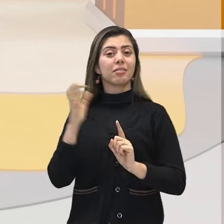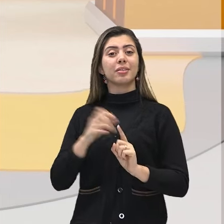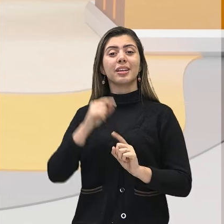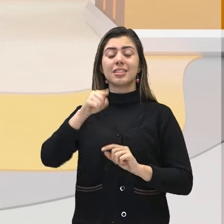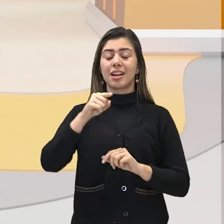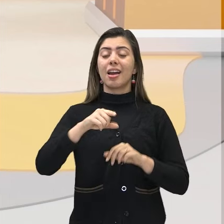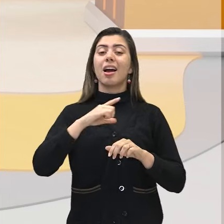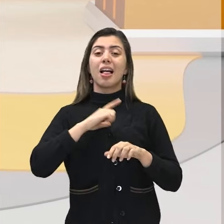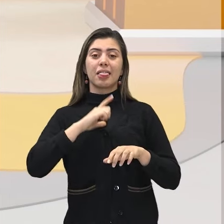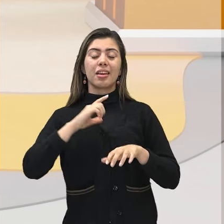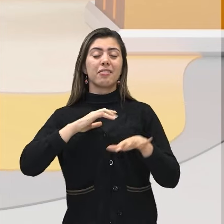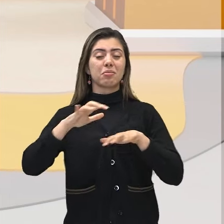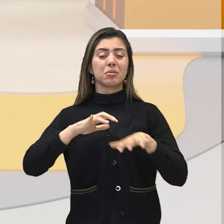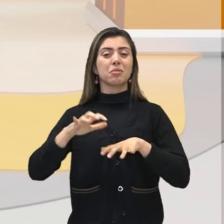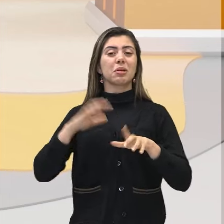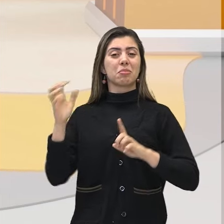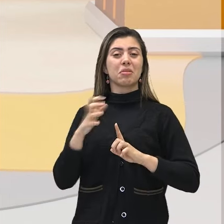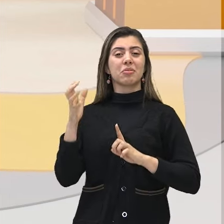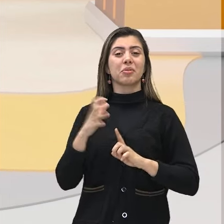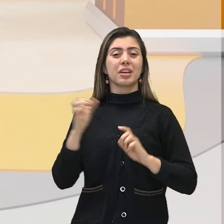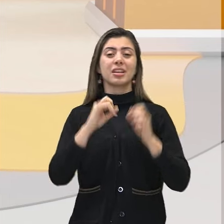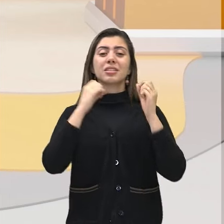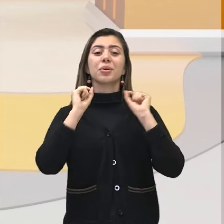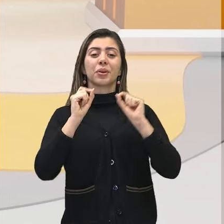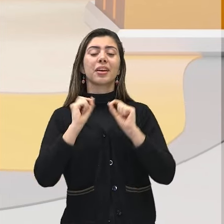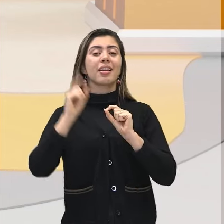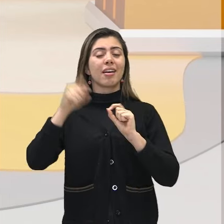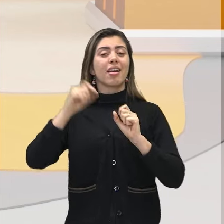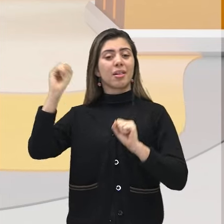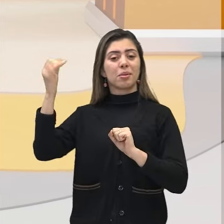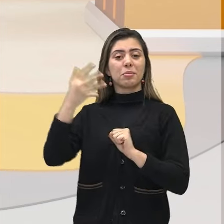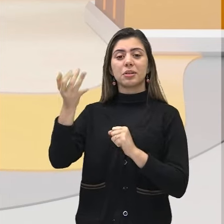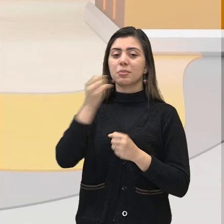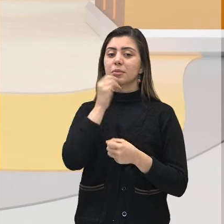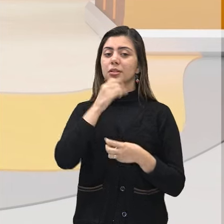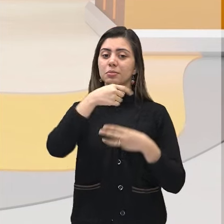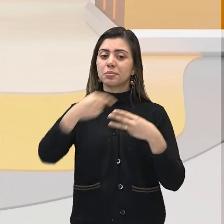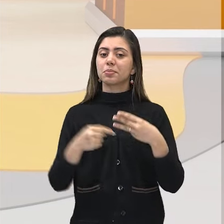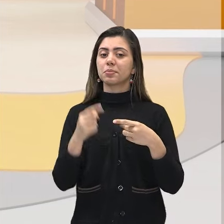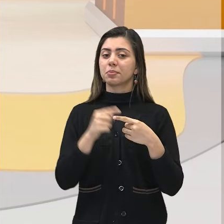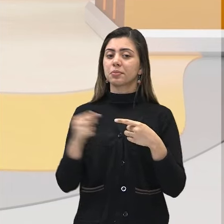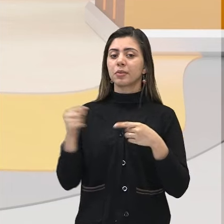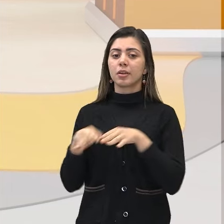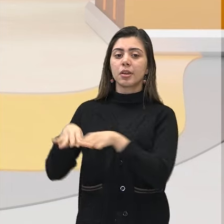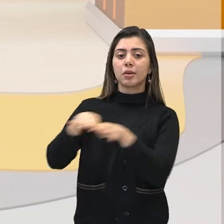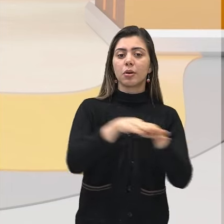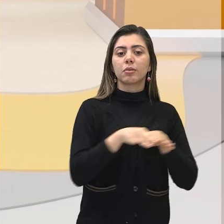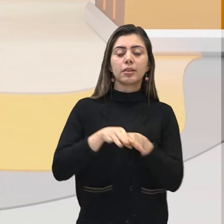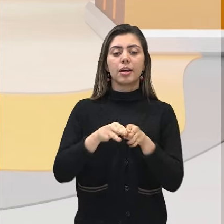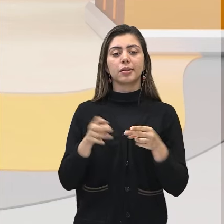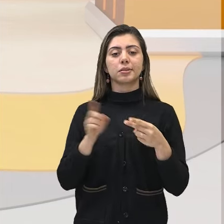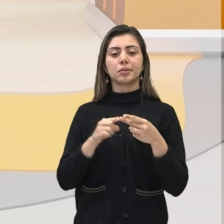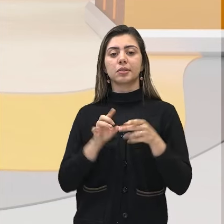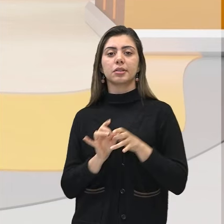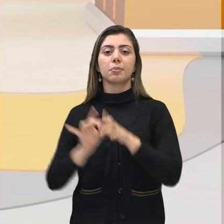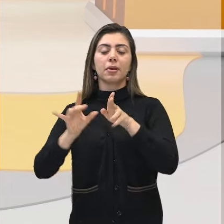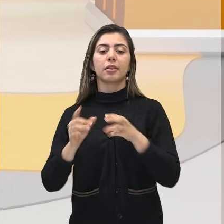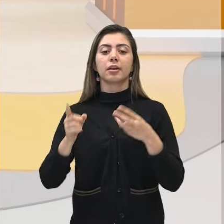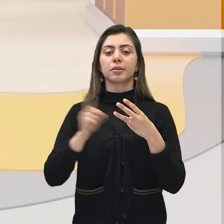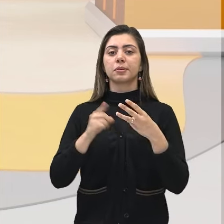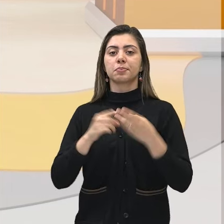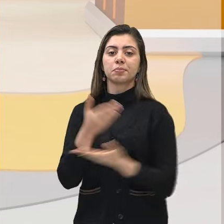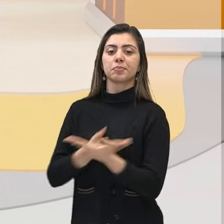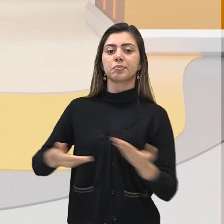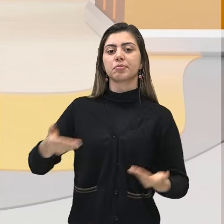de igualdade, liberdade e fraternidade, como era pregado, na verdade, na prática não estavam presentes.